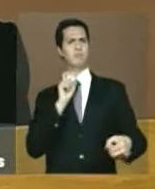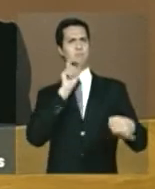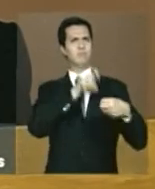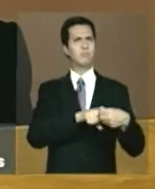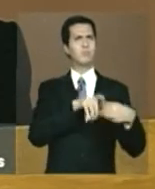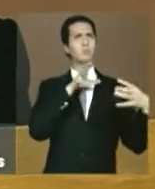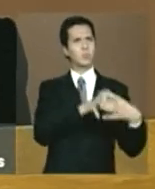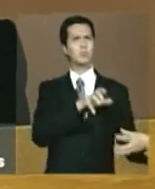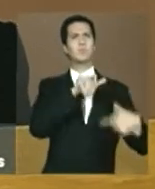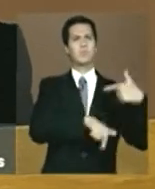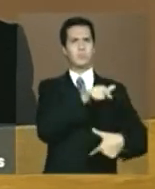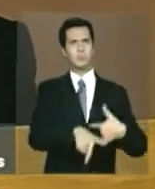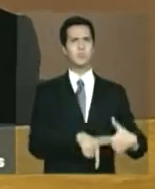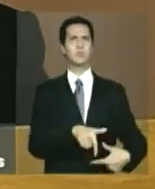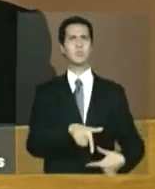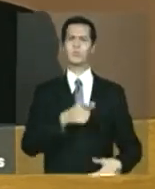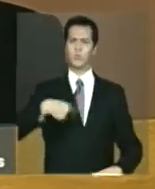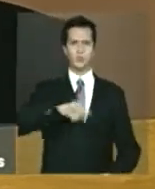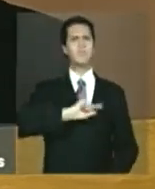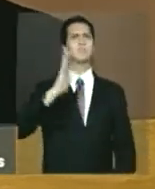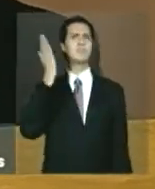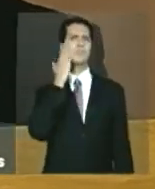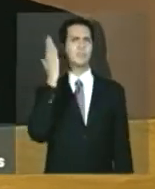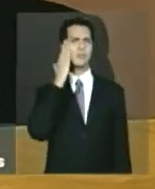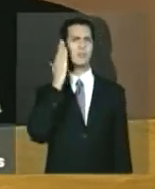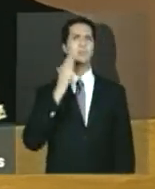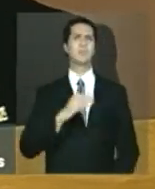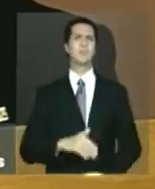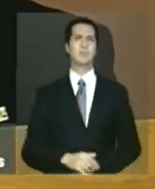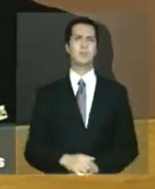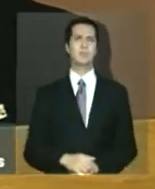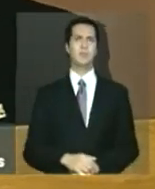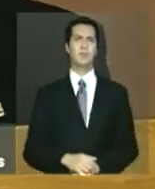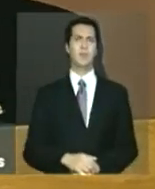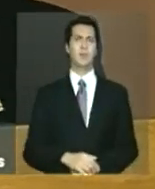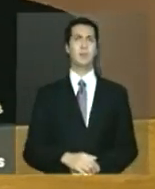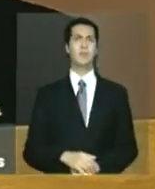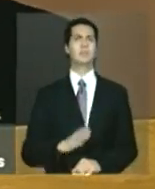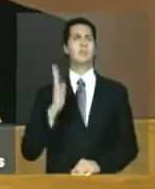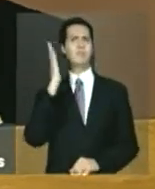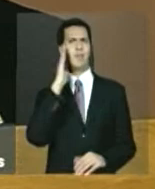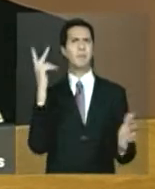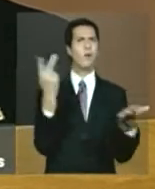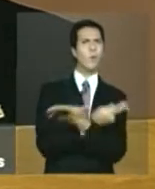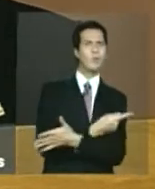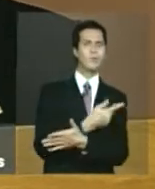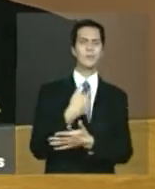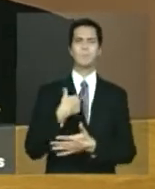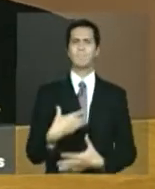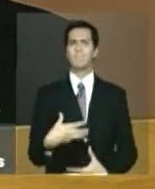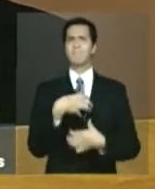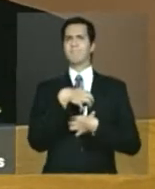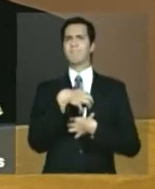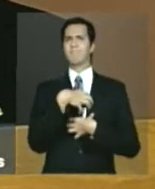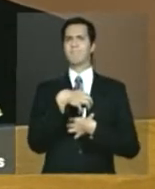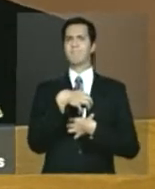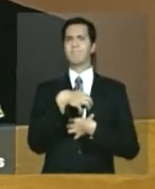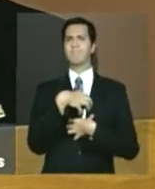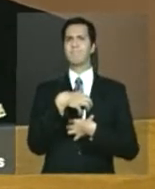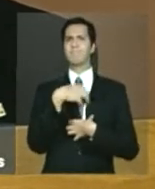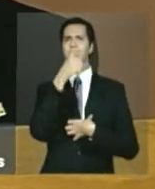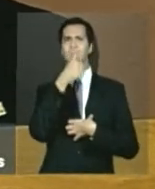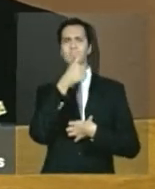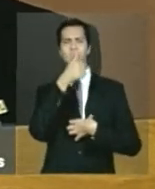brasileiras que sofremos sabemos e guardamos para o resto das nossas vidas o que isso